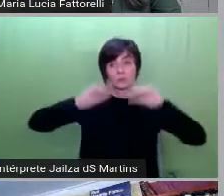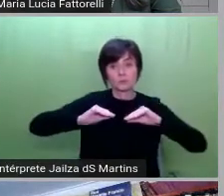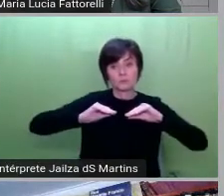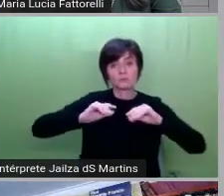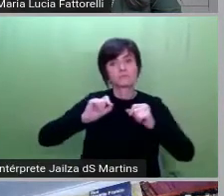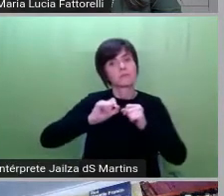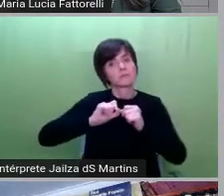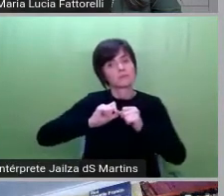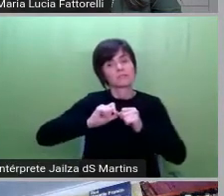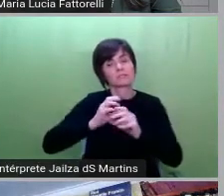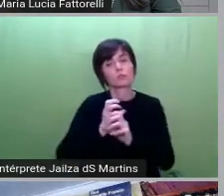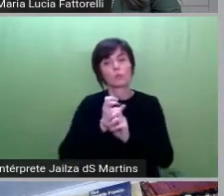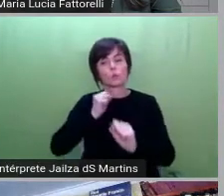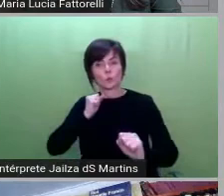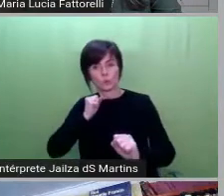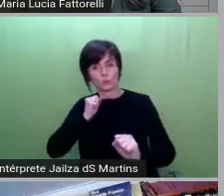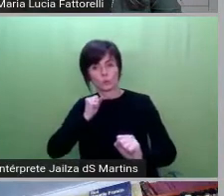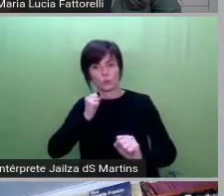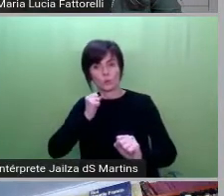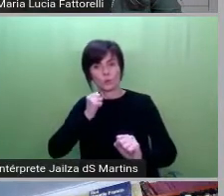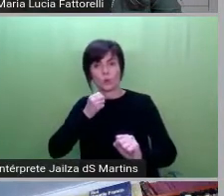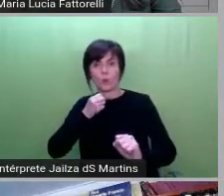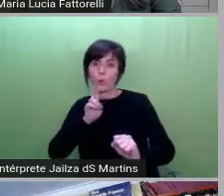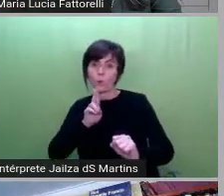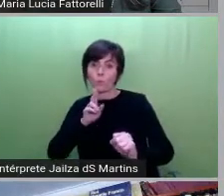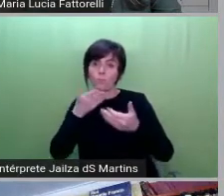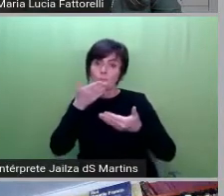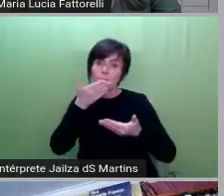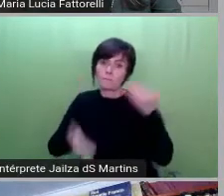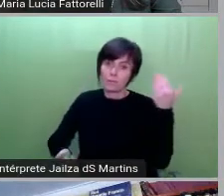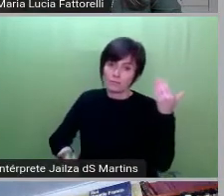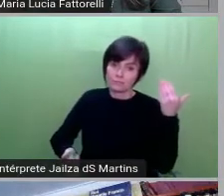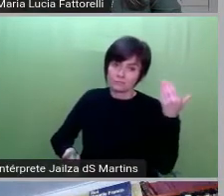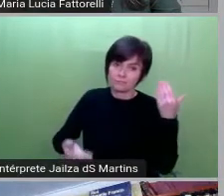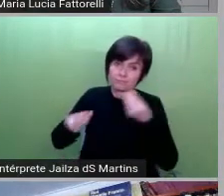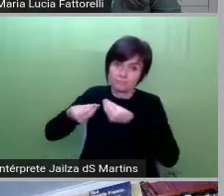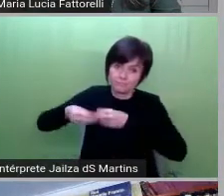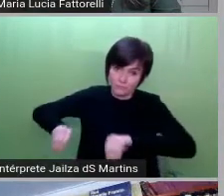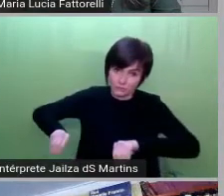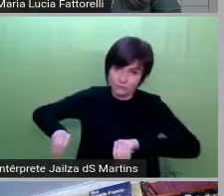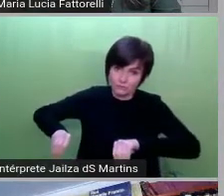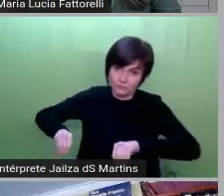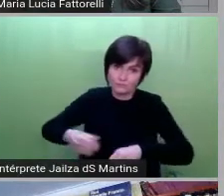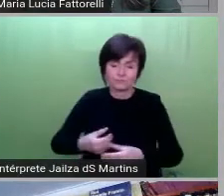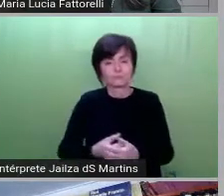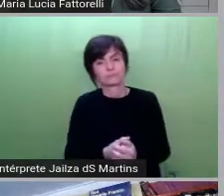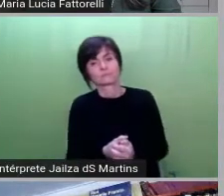lucros ou ganhos, né? Caso justo.